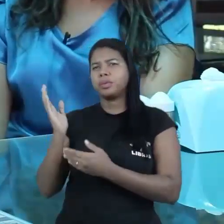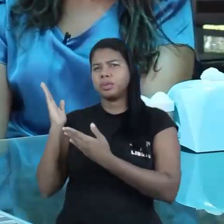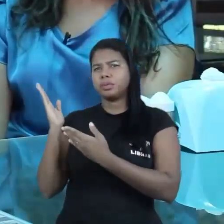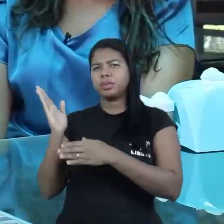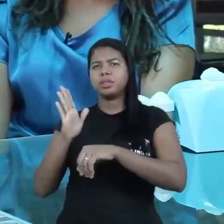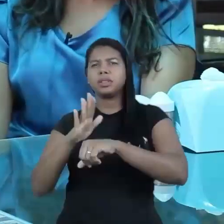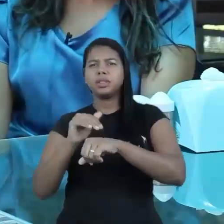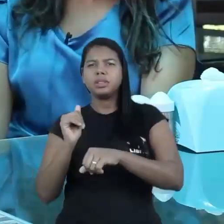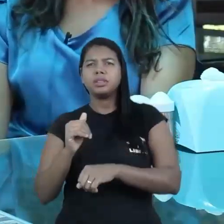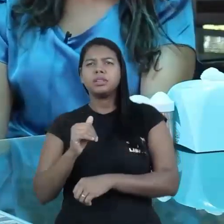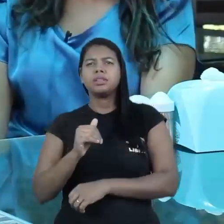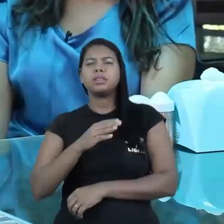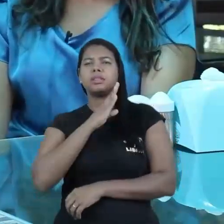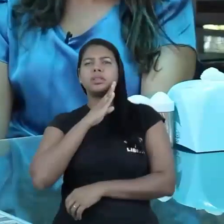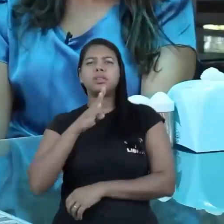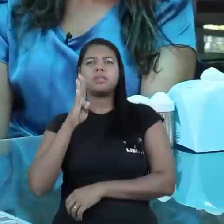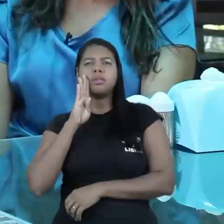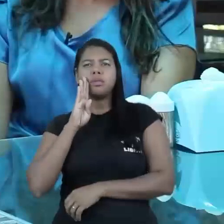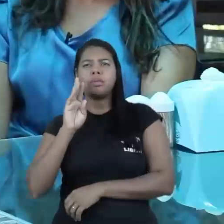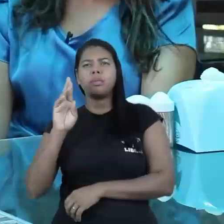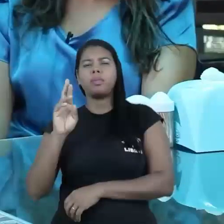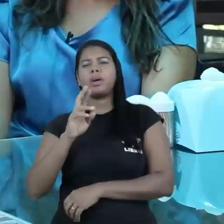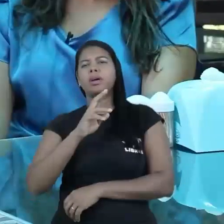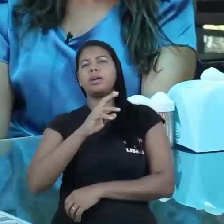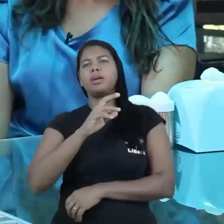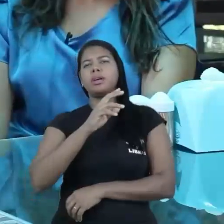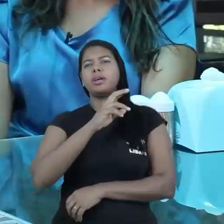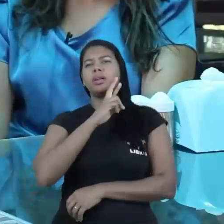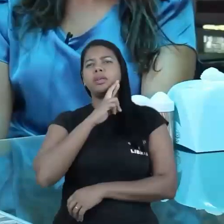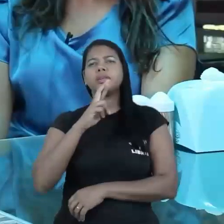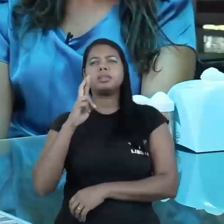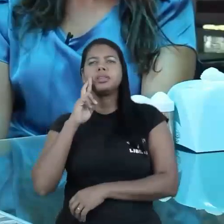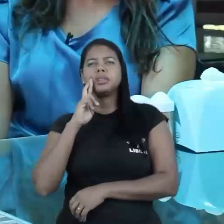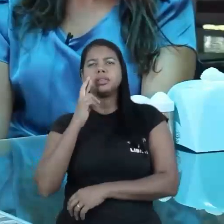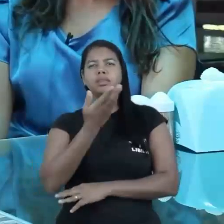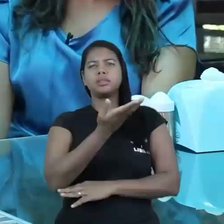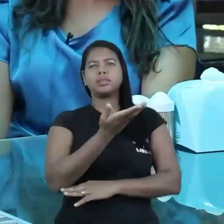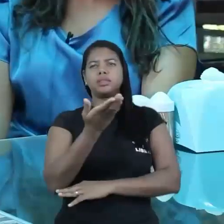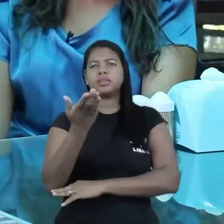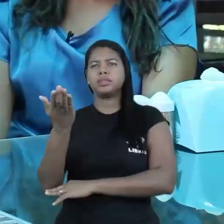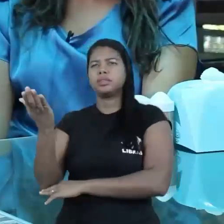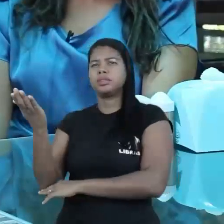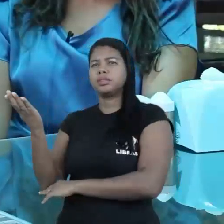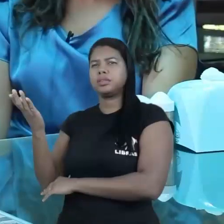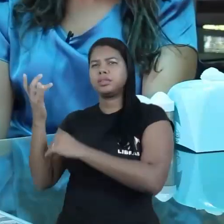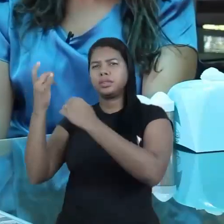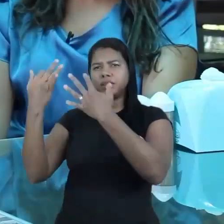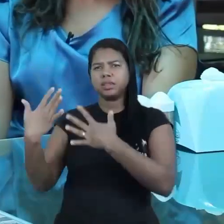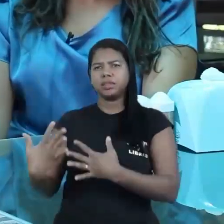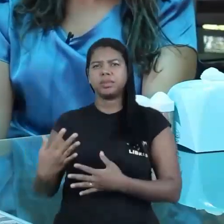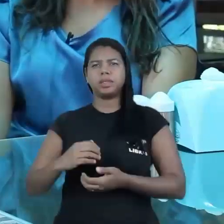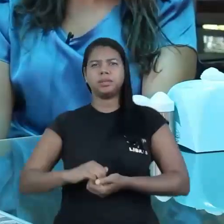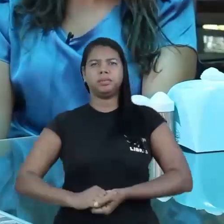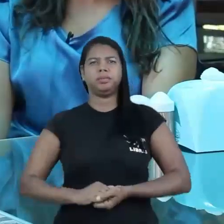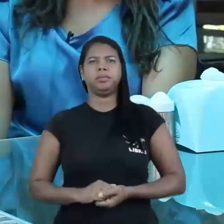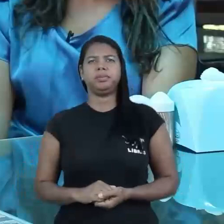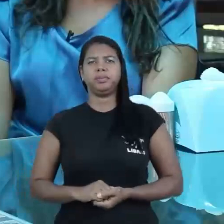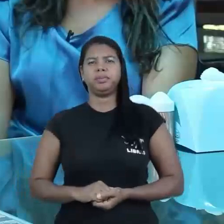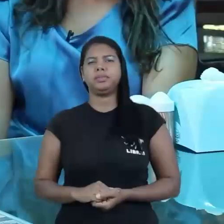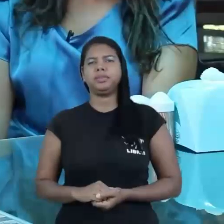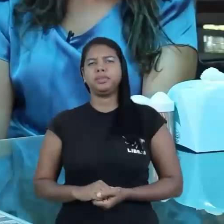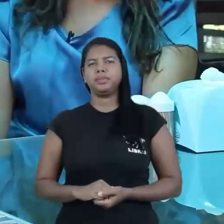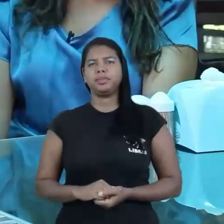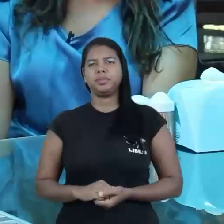um bar e restaurante com ele. Onde ele trabalhava de garçom, o dono ia repassar o ponto. Aí já tinha dado baixa na carteira e